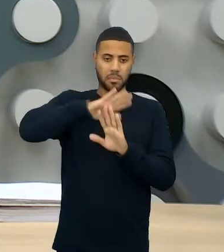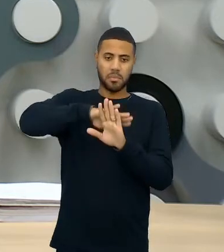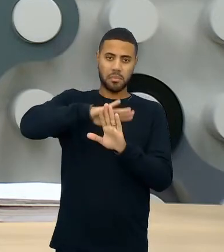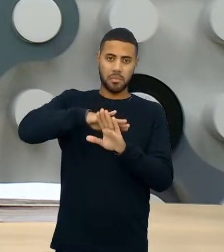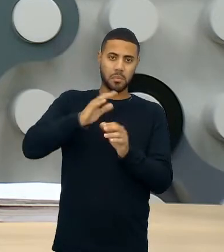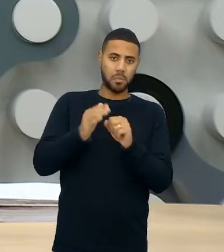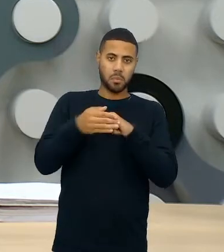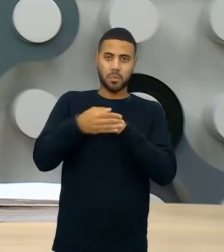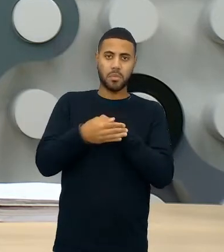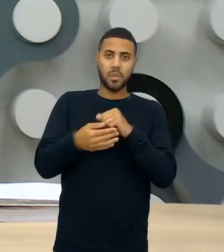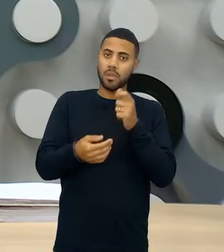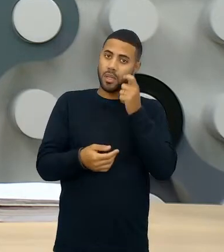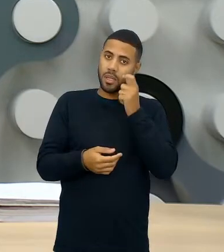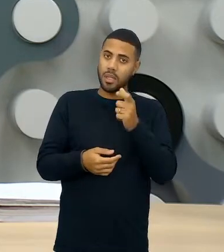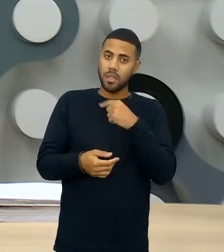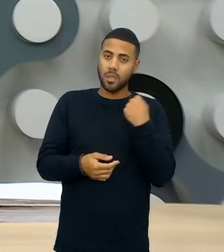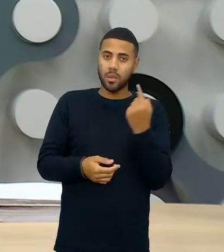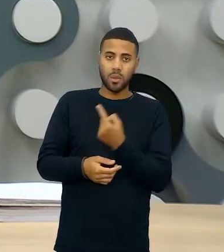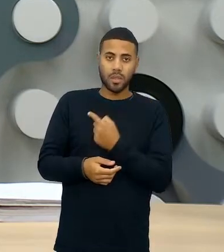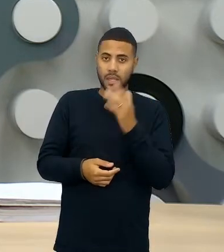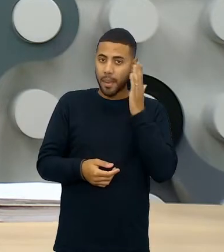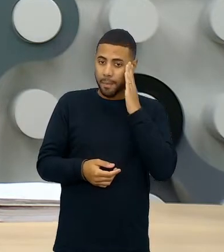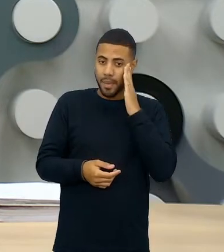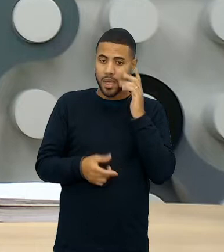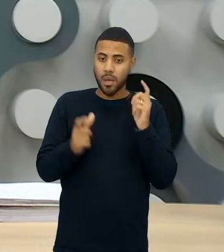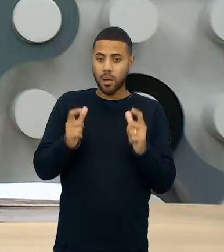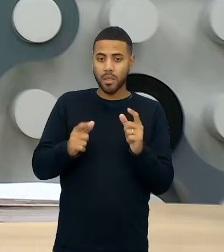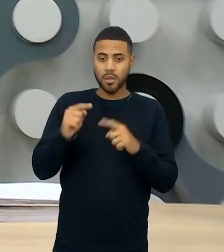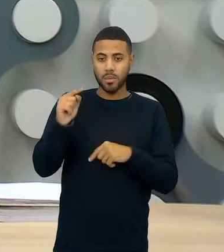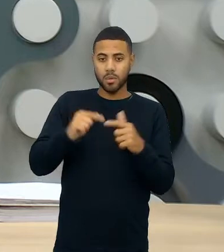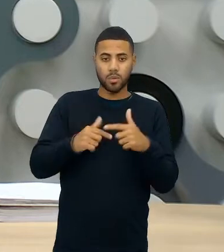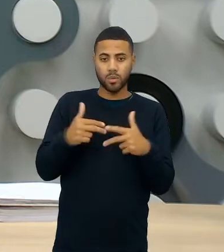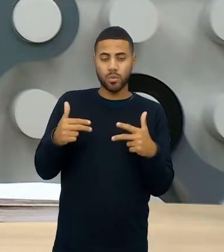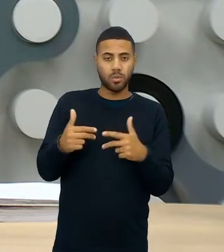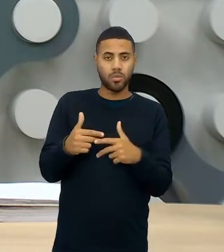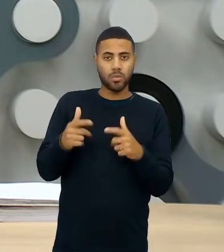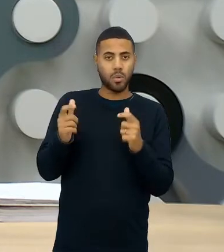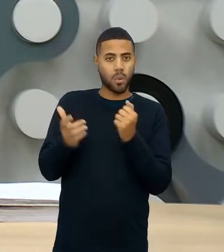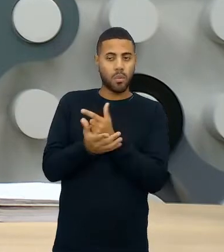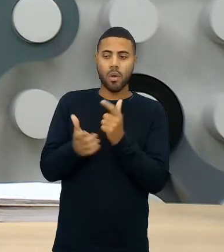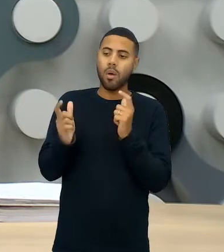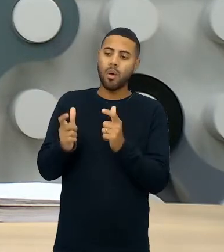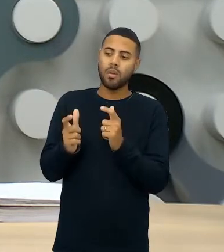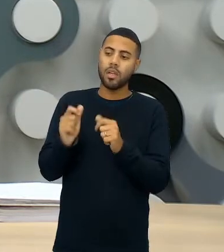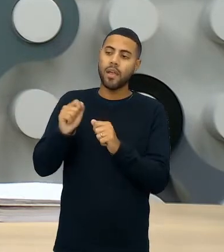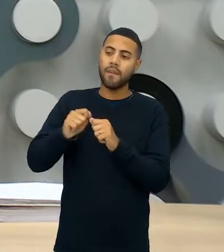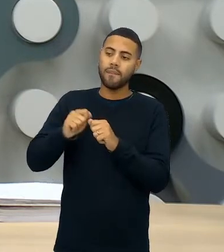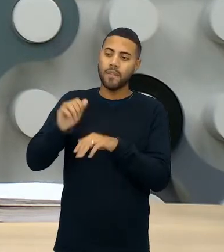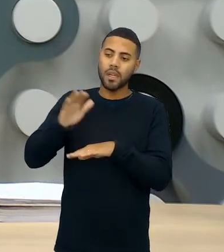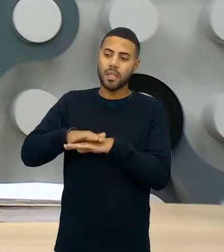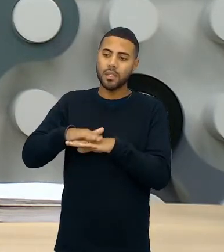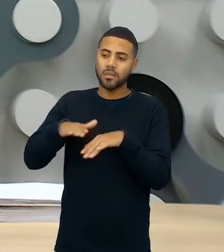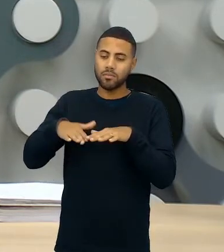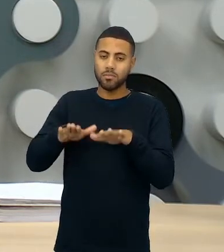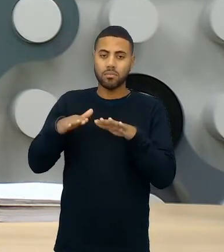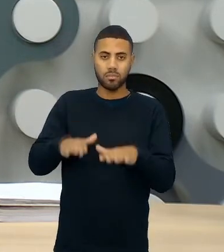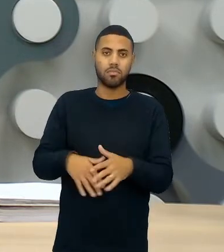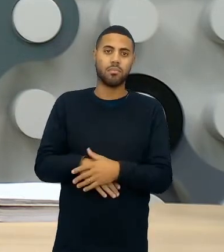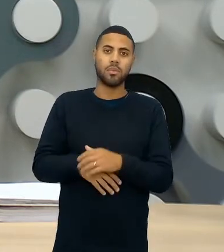mais interessante, né, nós consumirmos aí produtos que nós sabemos a origem desses produtos,